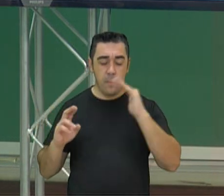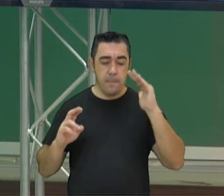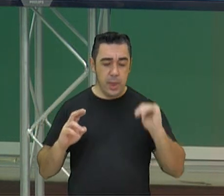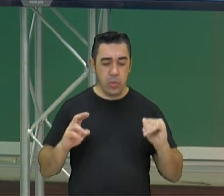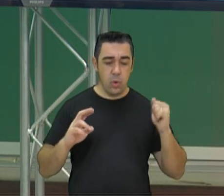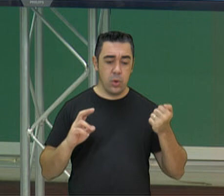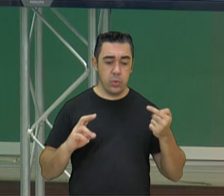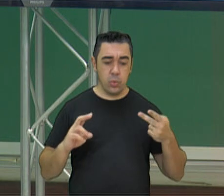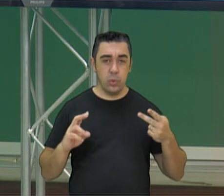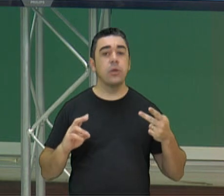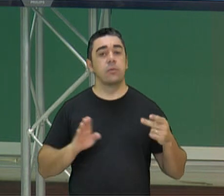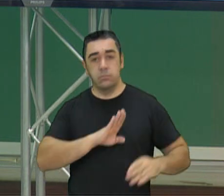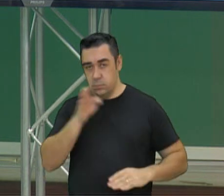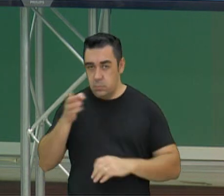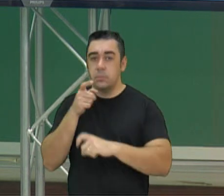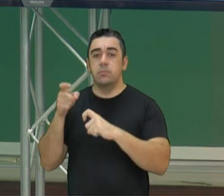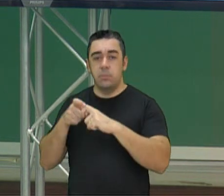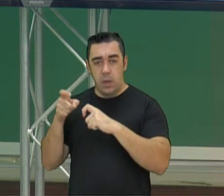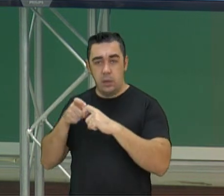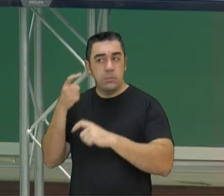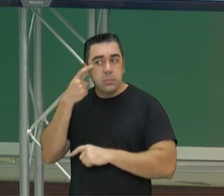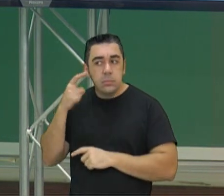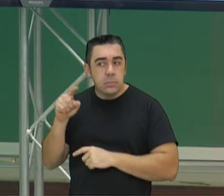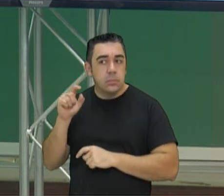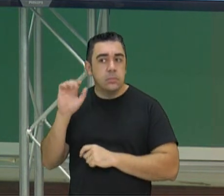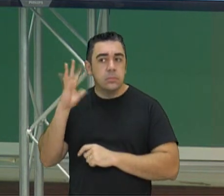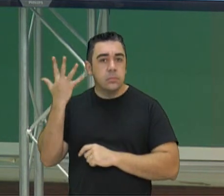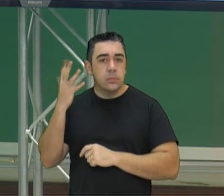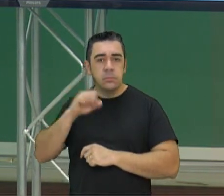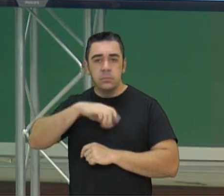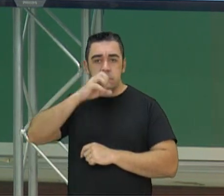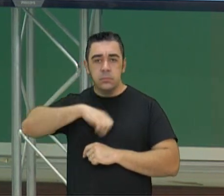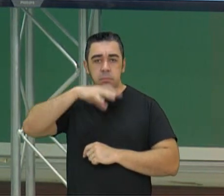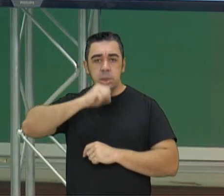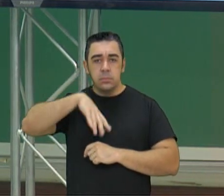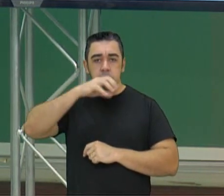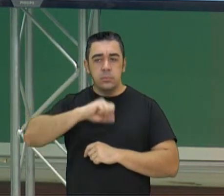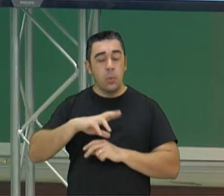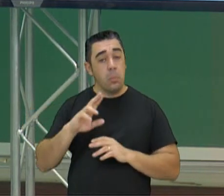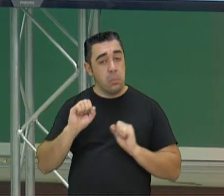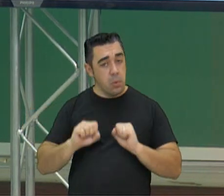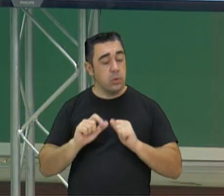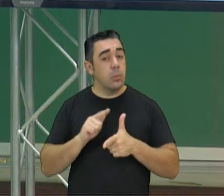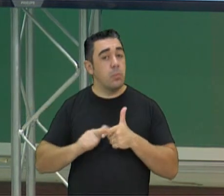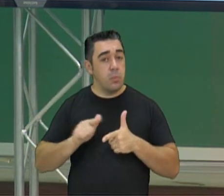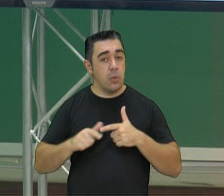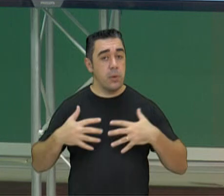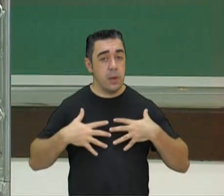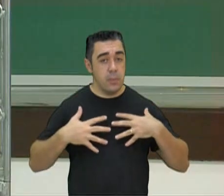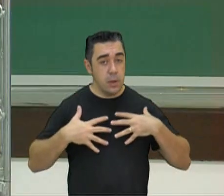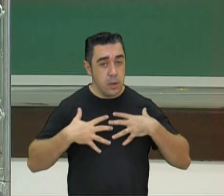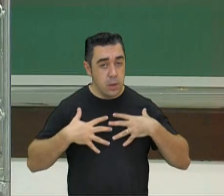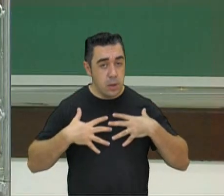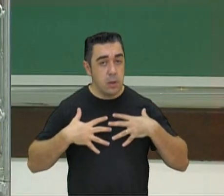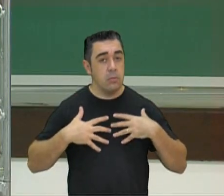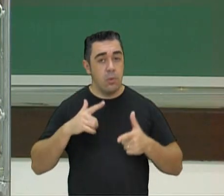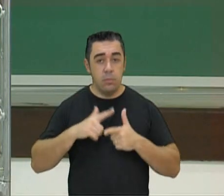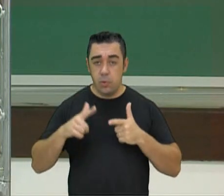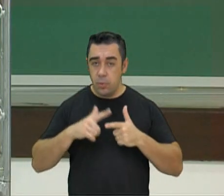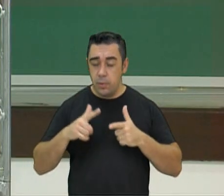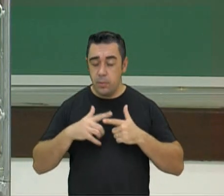é aconselhável procurar orientação médica, né? Então, porque a pessoa pode estar tendo algum distúrbio, algum